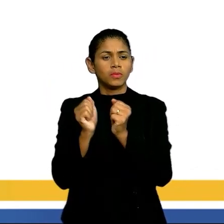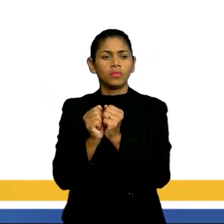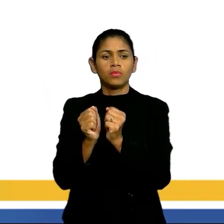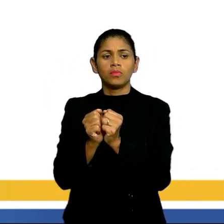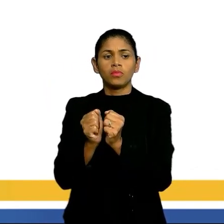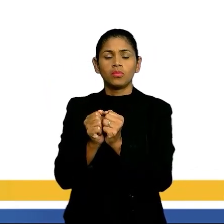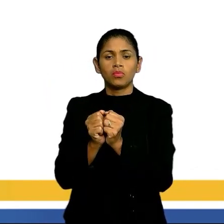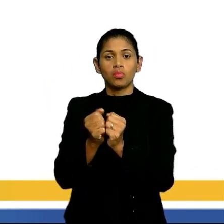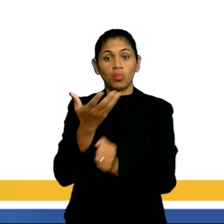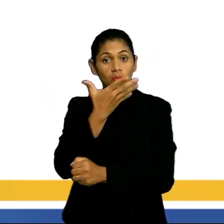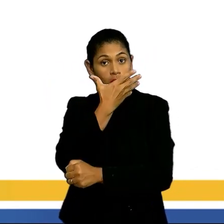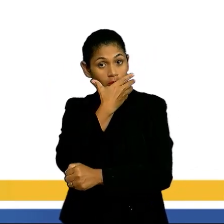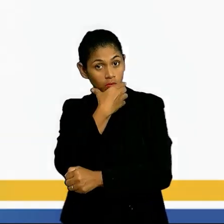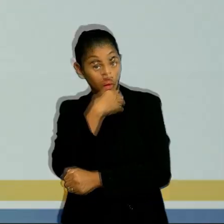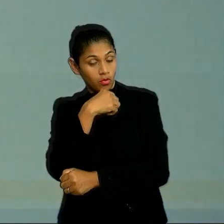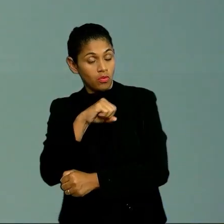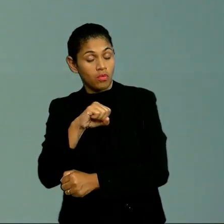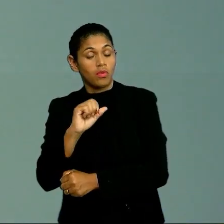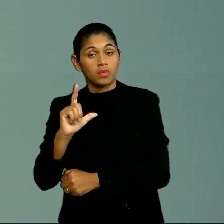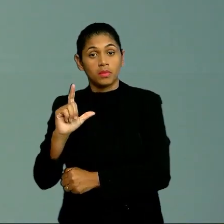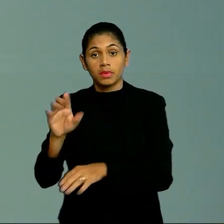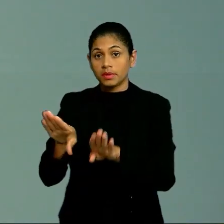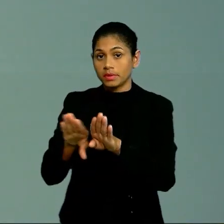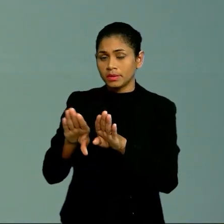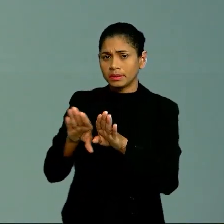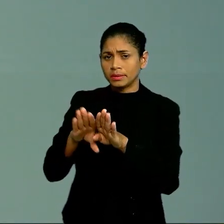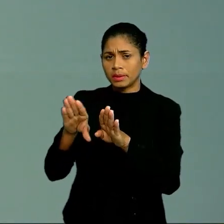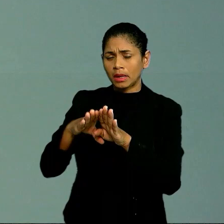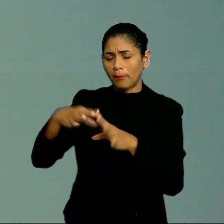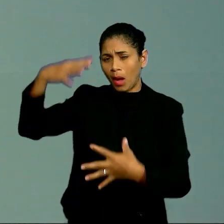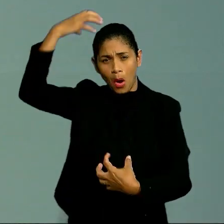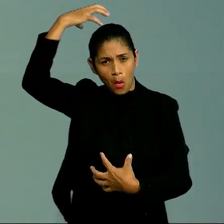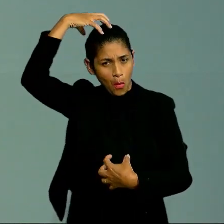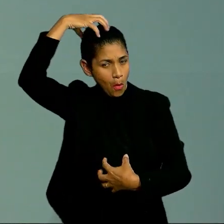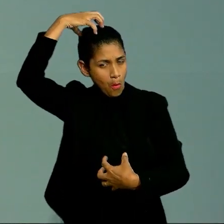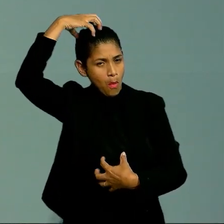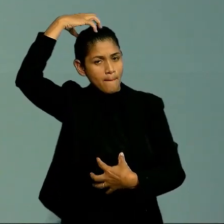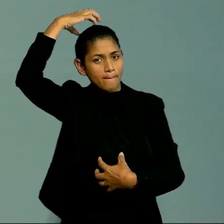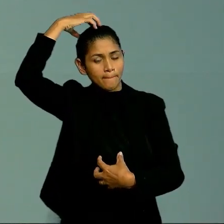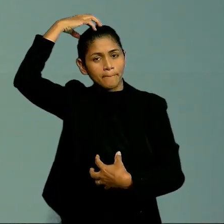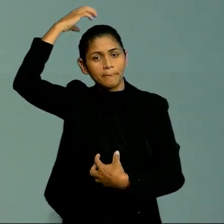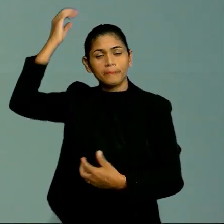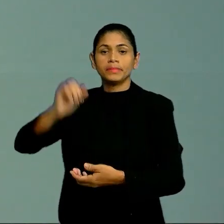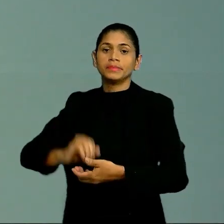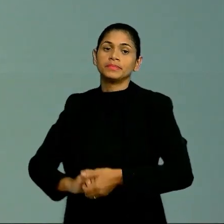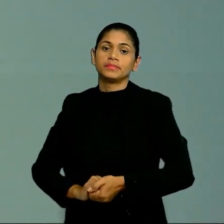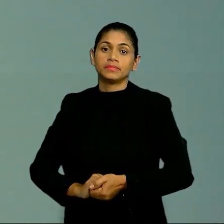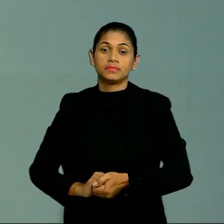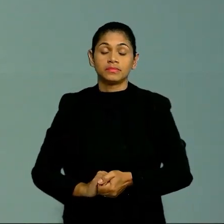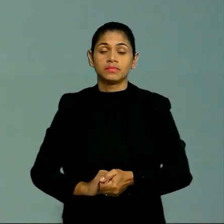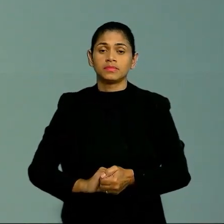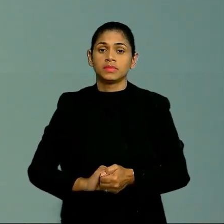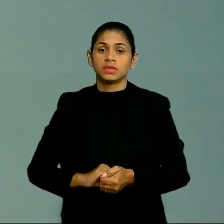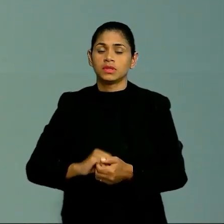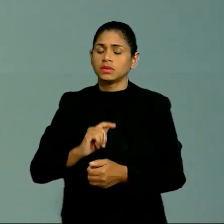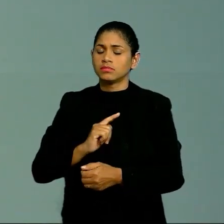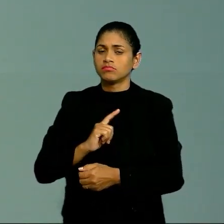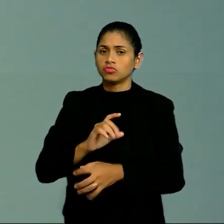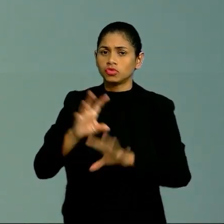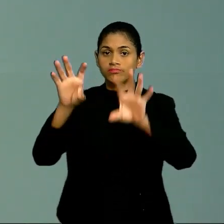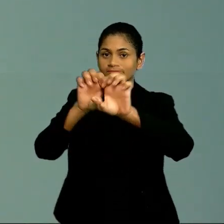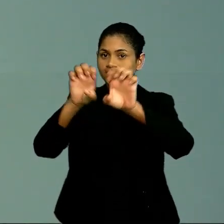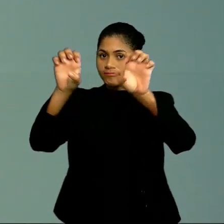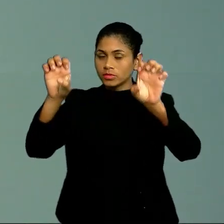o homem e o macaco, mais especificamente, pessoal, o chimpanzé. Entre essas duas espécies, ela tem uma estrutura molecular muito